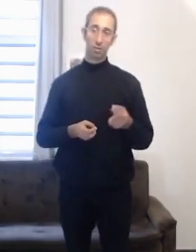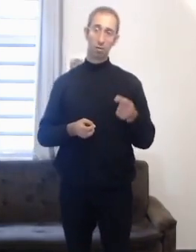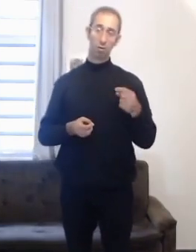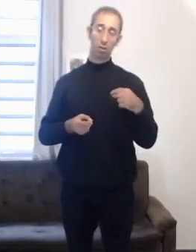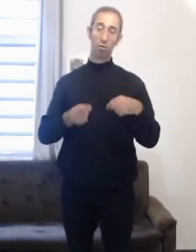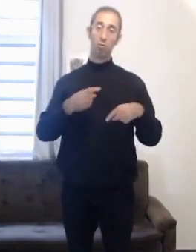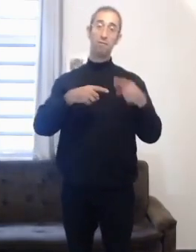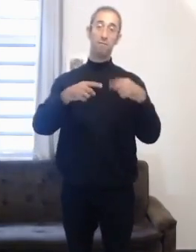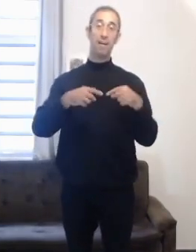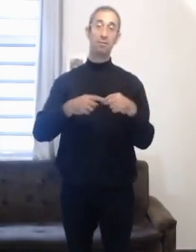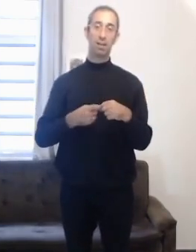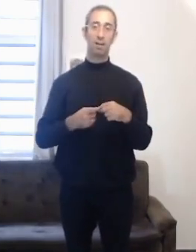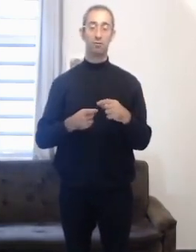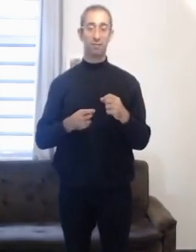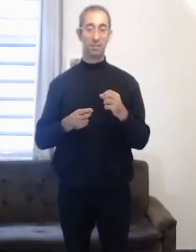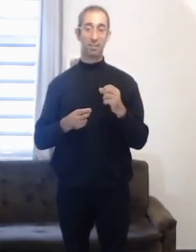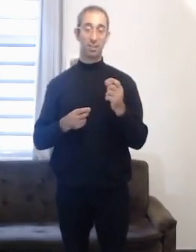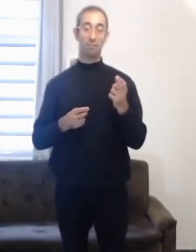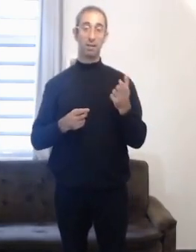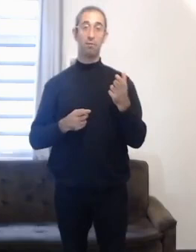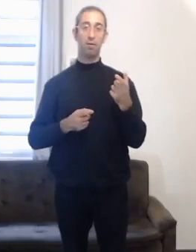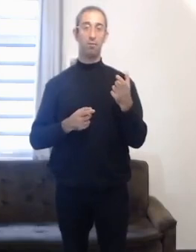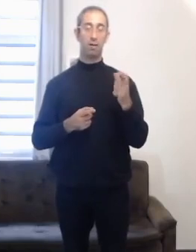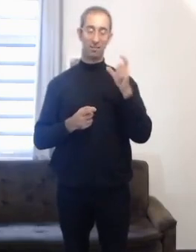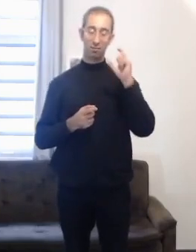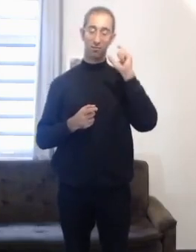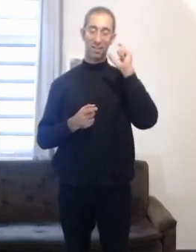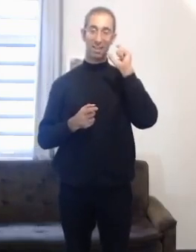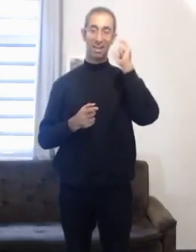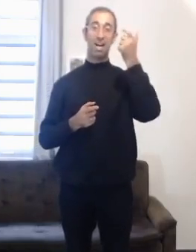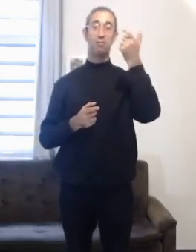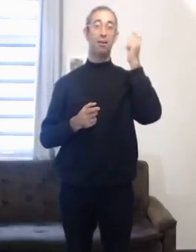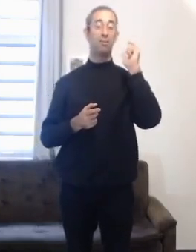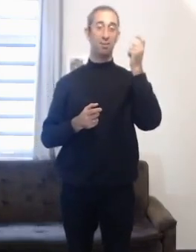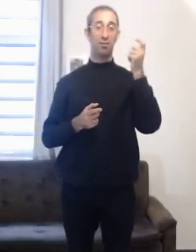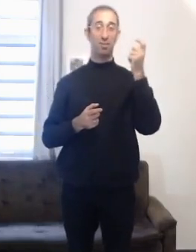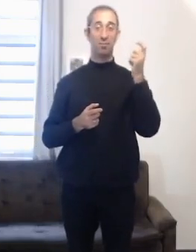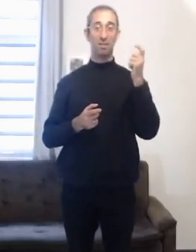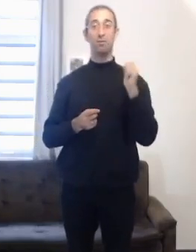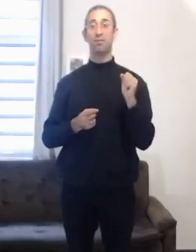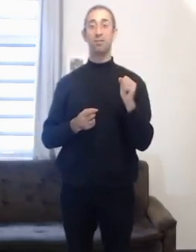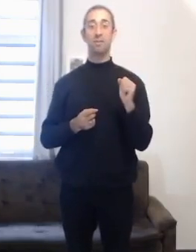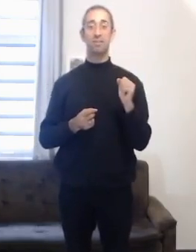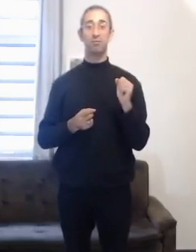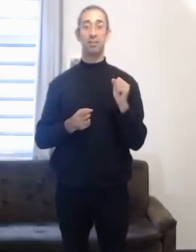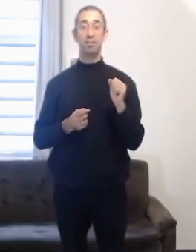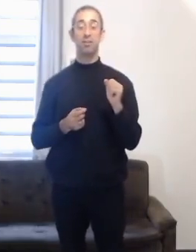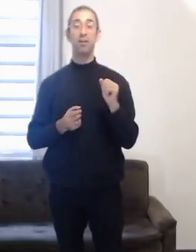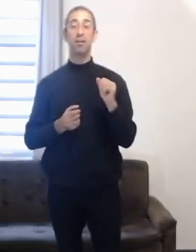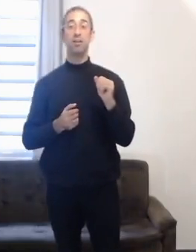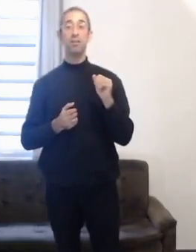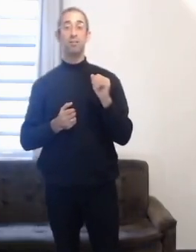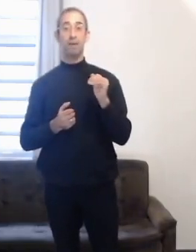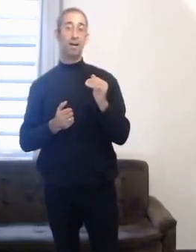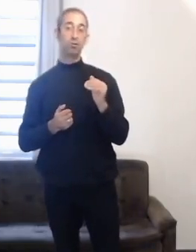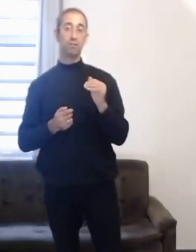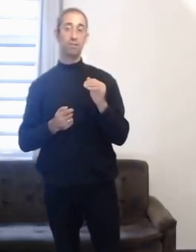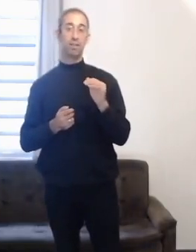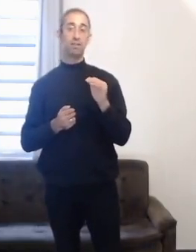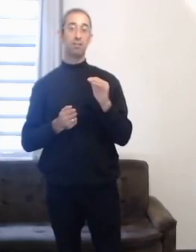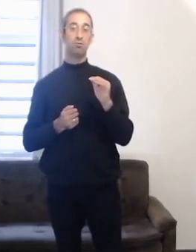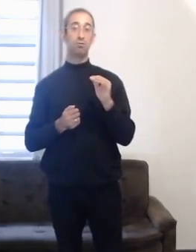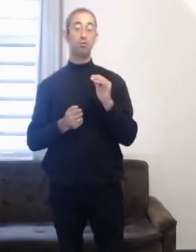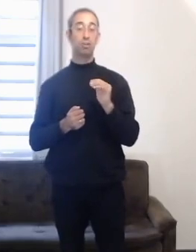Então, e o inverso da causa suficiente, que também às vezes não fica claro na nossa lógica, mas é importante a gente pensar, é o seguinte. Para a